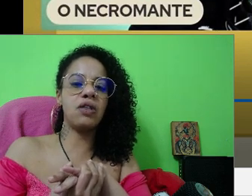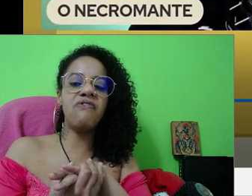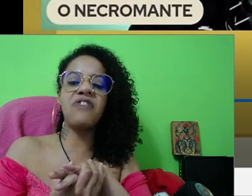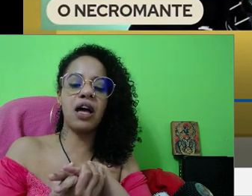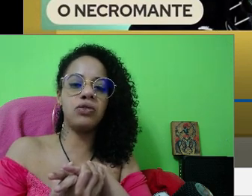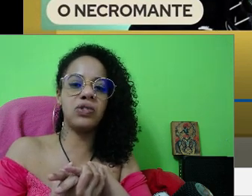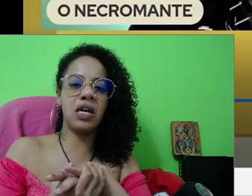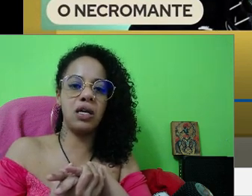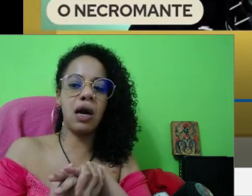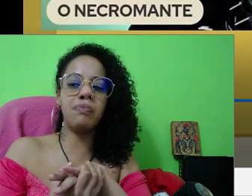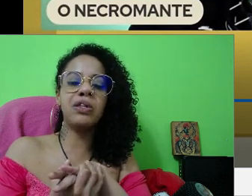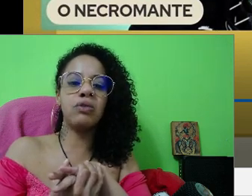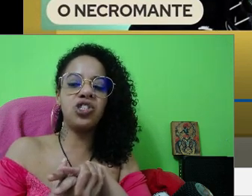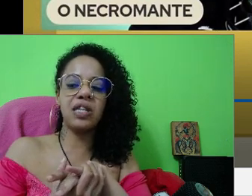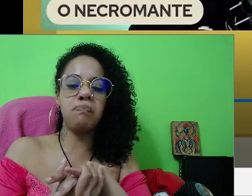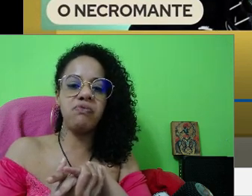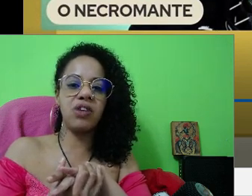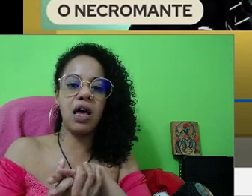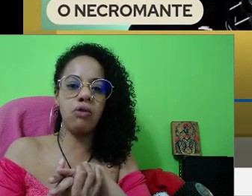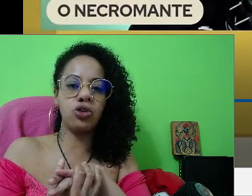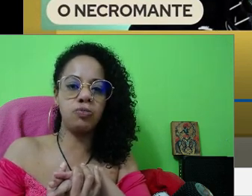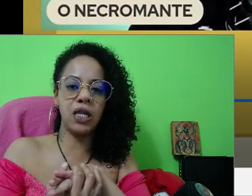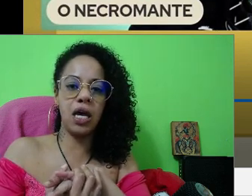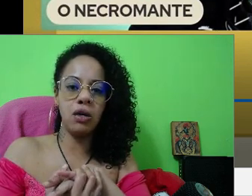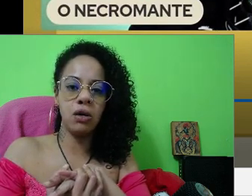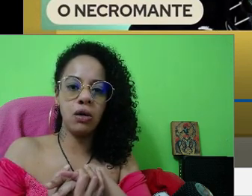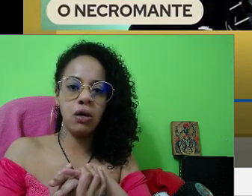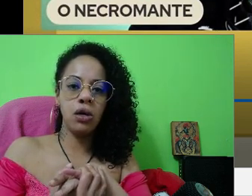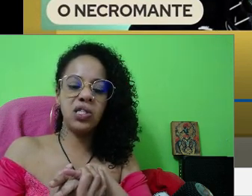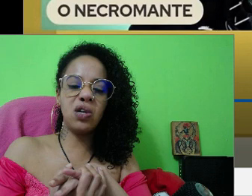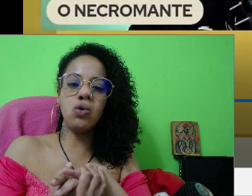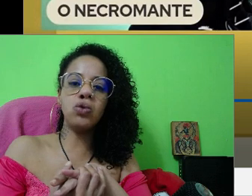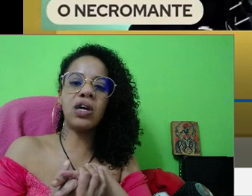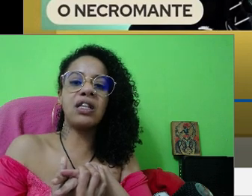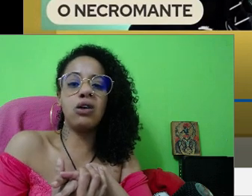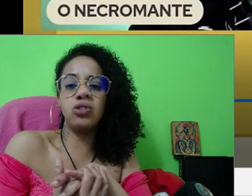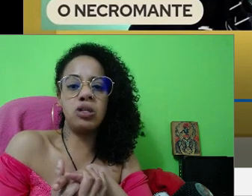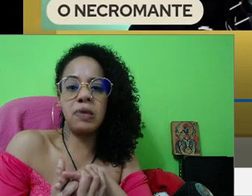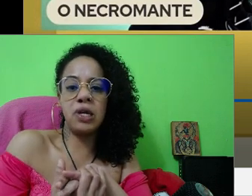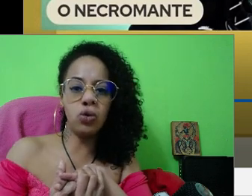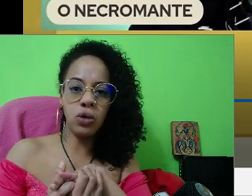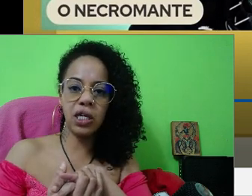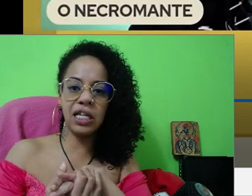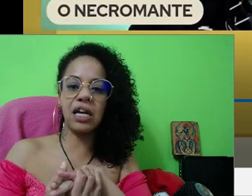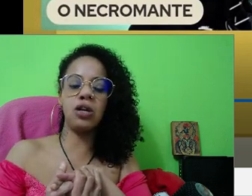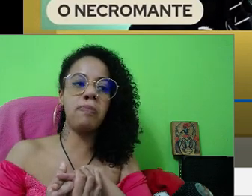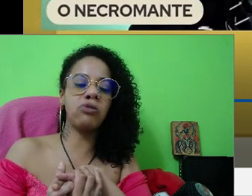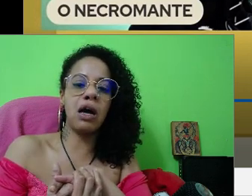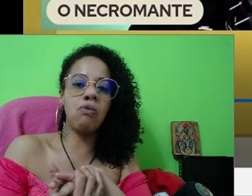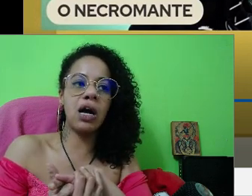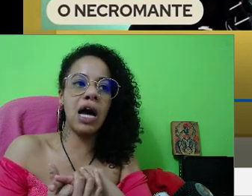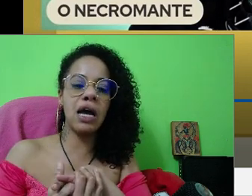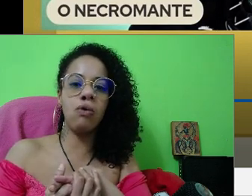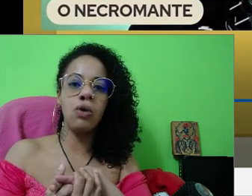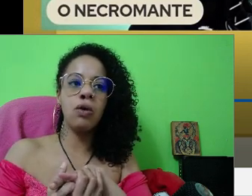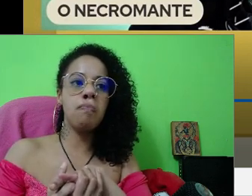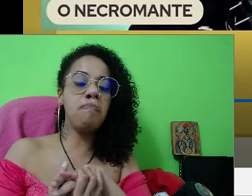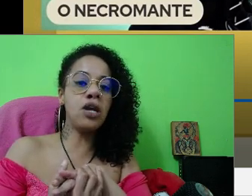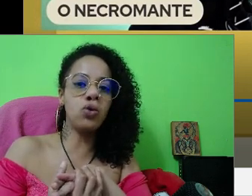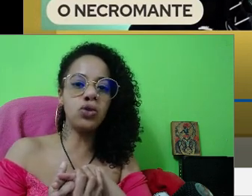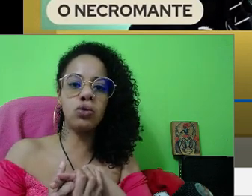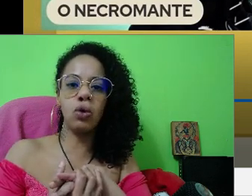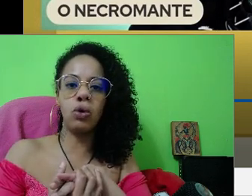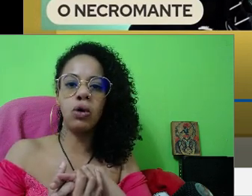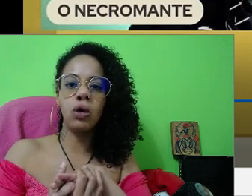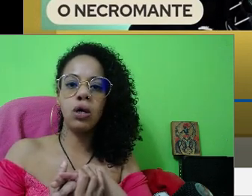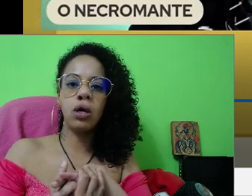distorcendo fatos aí abre teu WhatsApp e vê lá o que eu te mandei segundo quem tem autoestima é tu que tá querendo faltar um canal